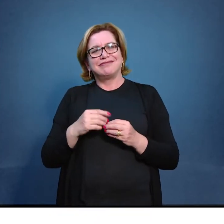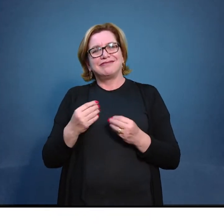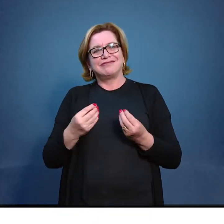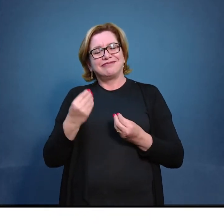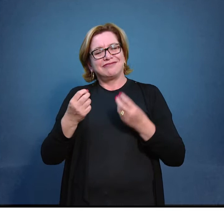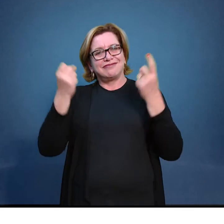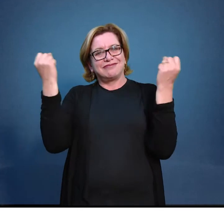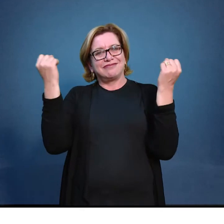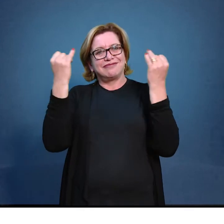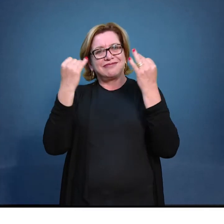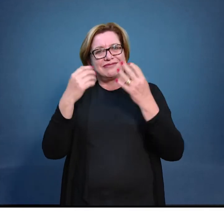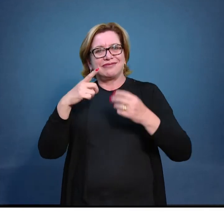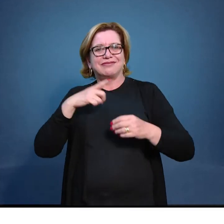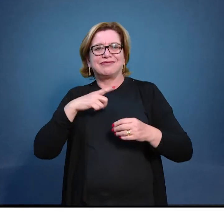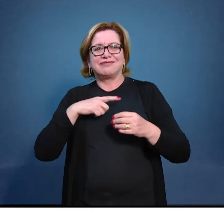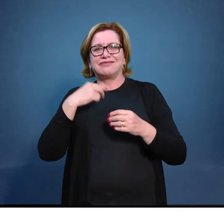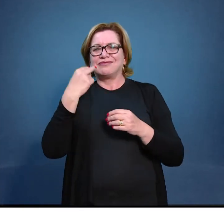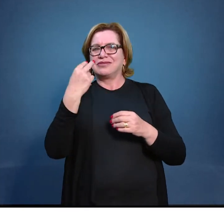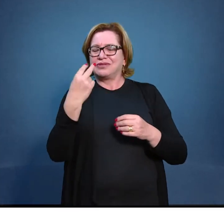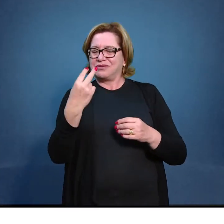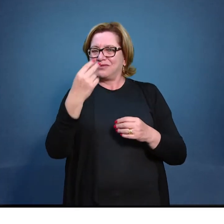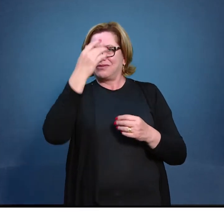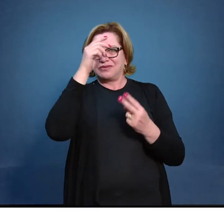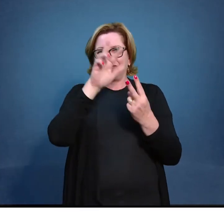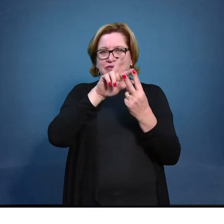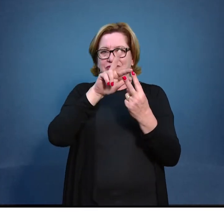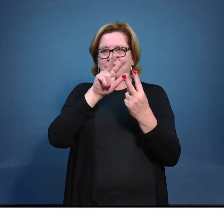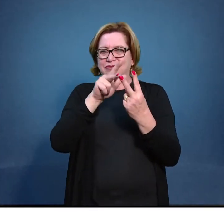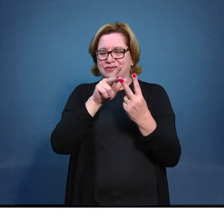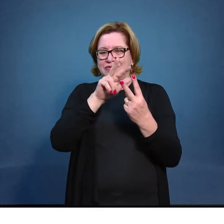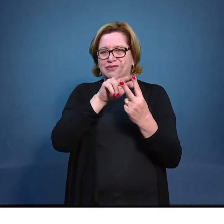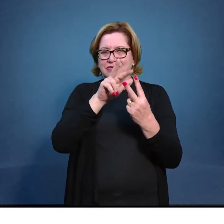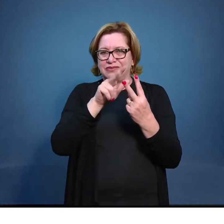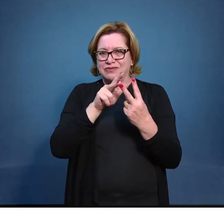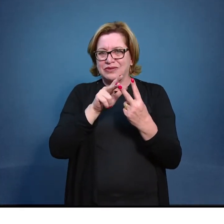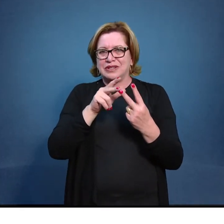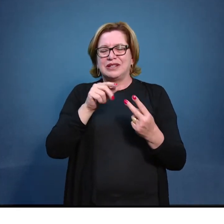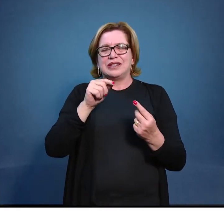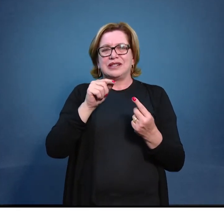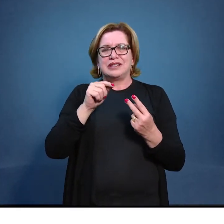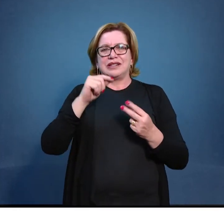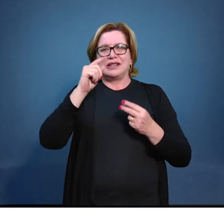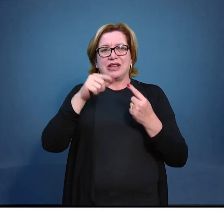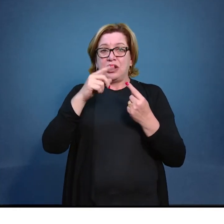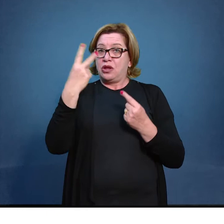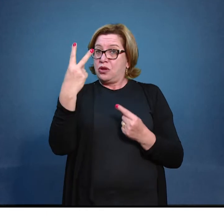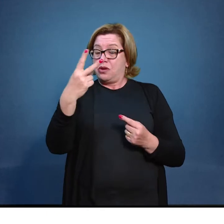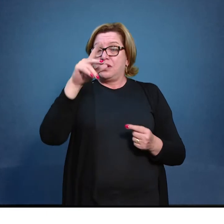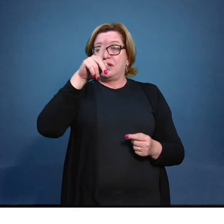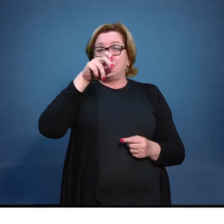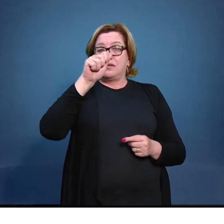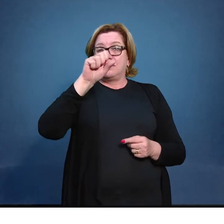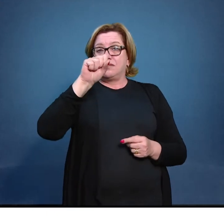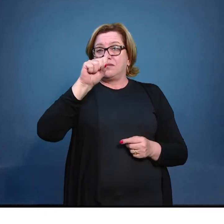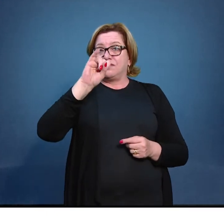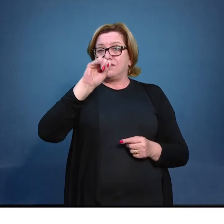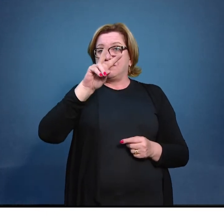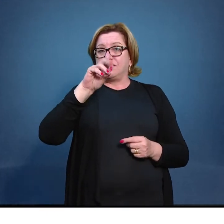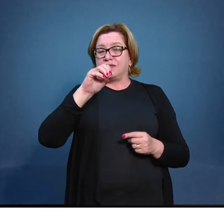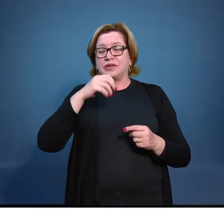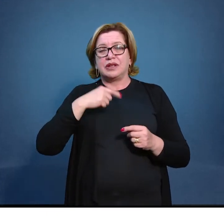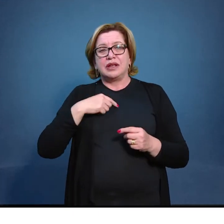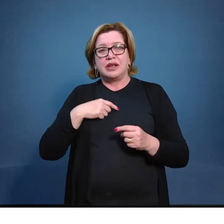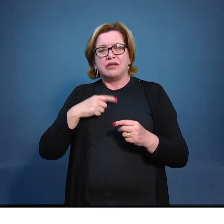como eu disse, nós temos dois tipos de sujeito passivo da obrigação tributária. O contribuinte, então, eu sou proprietário